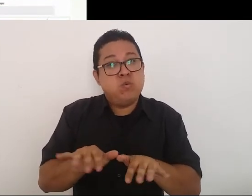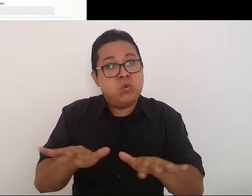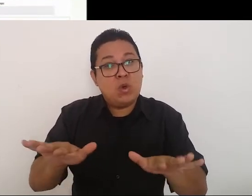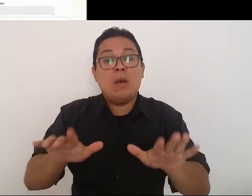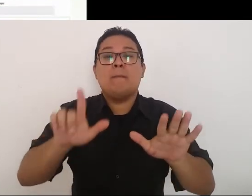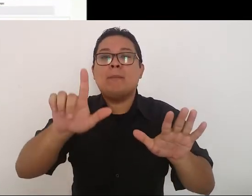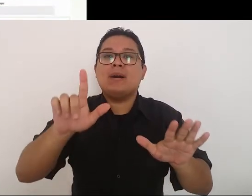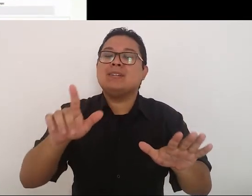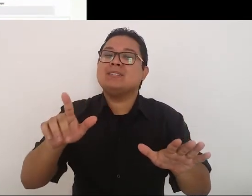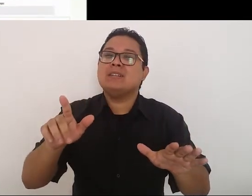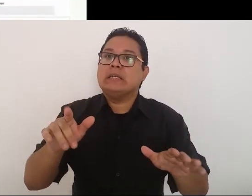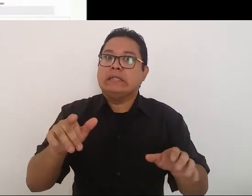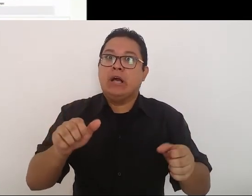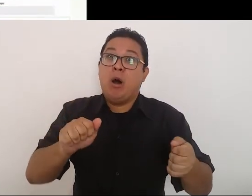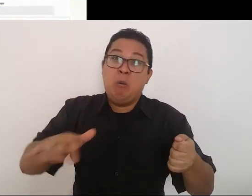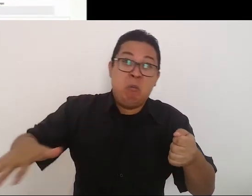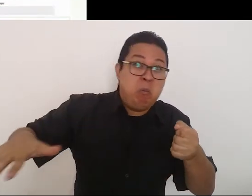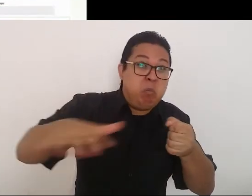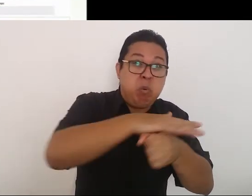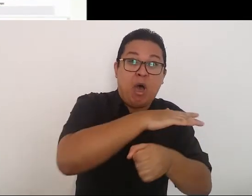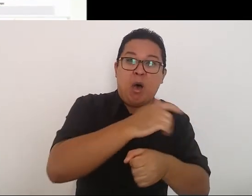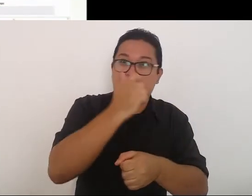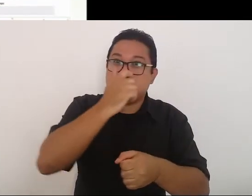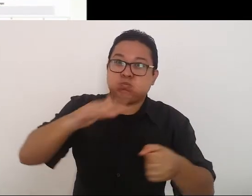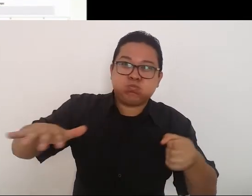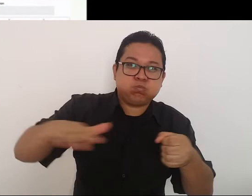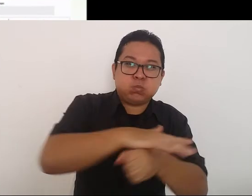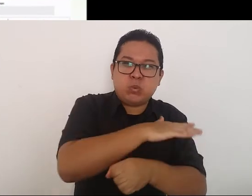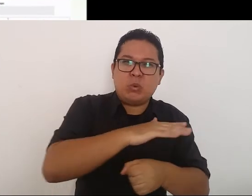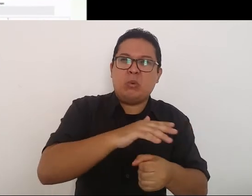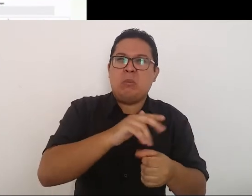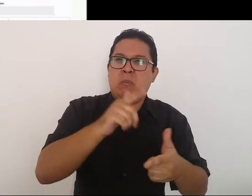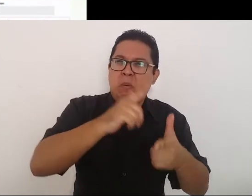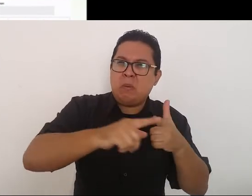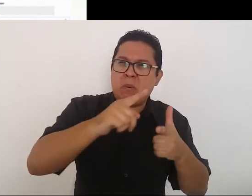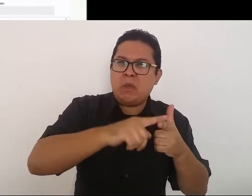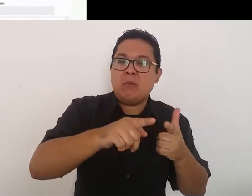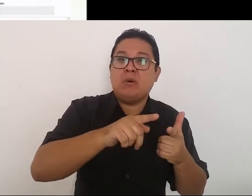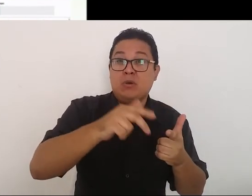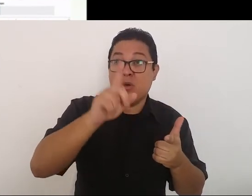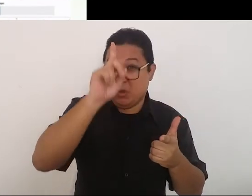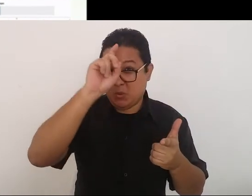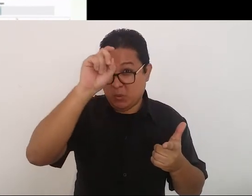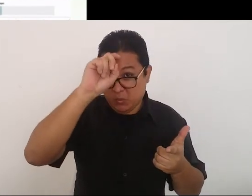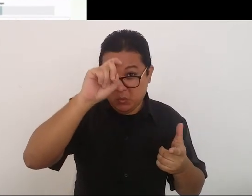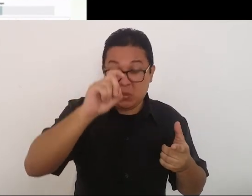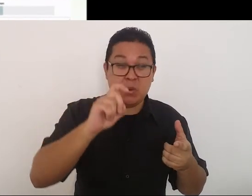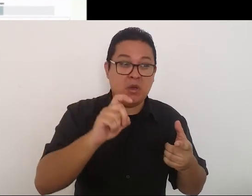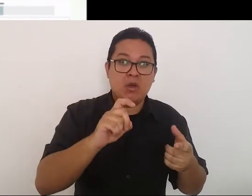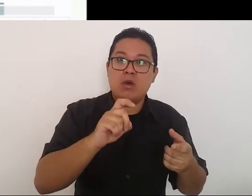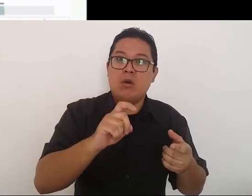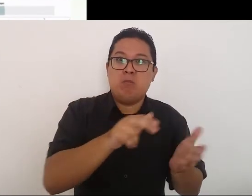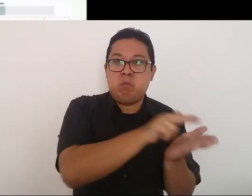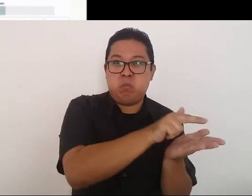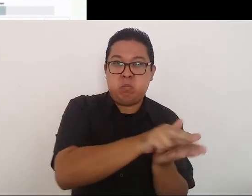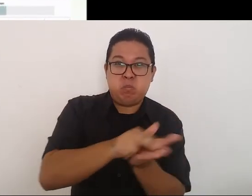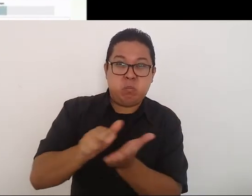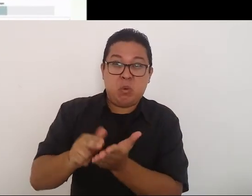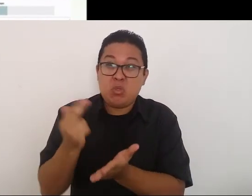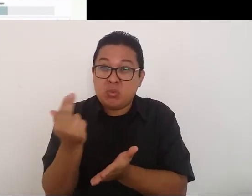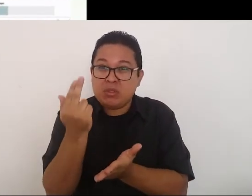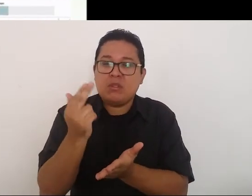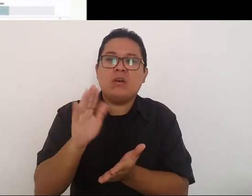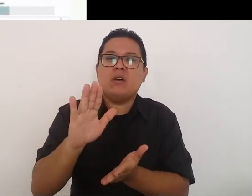gente fizer a nossa parte, menor vai ser esse colapso, mais pessoas